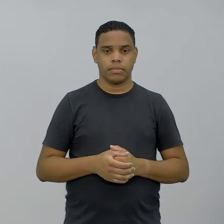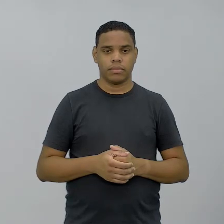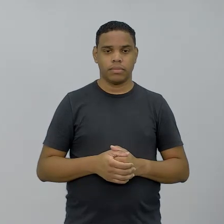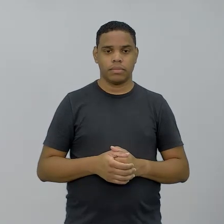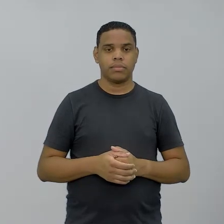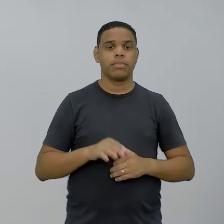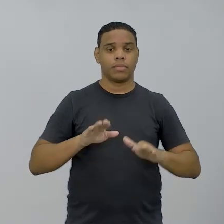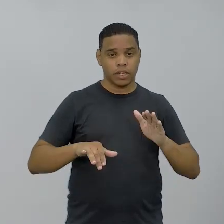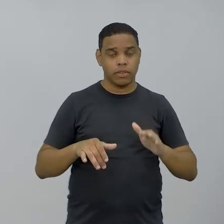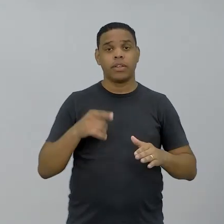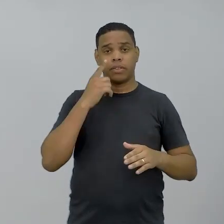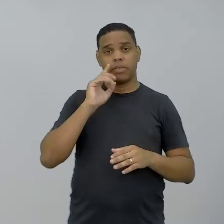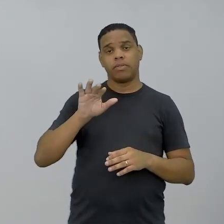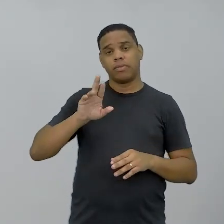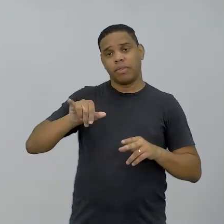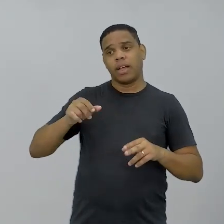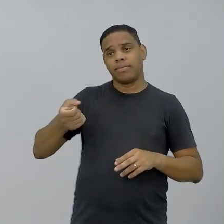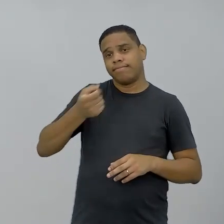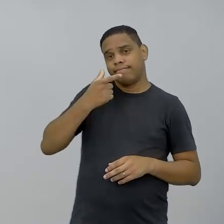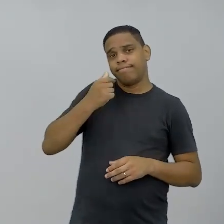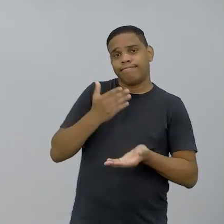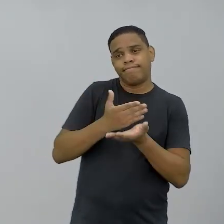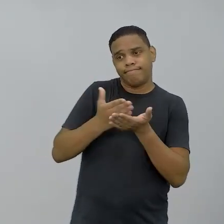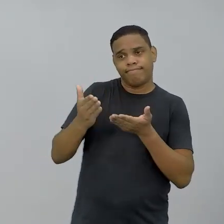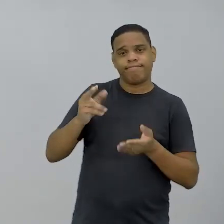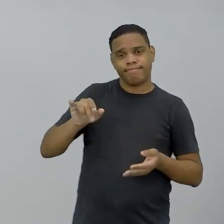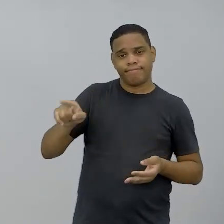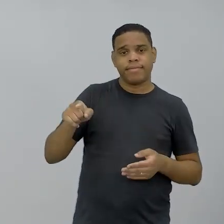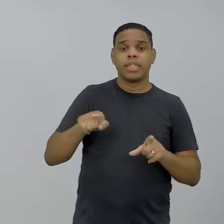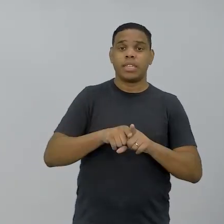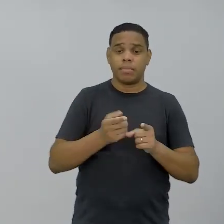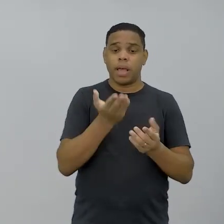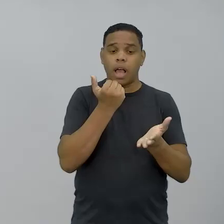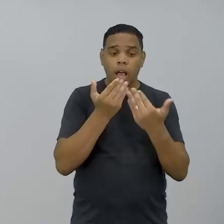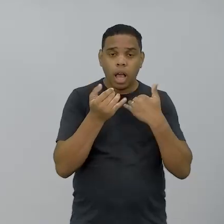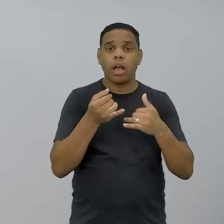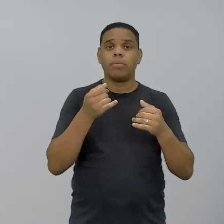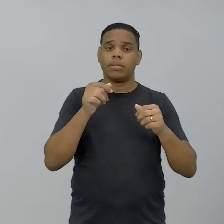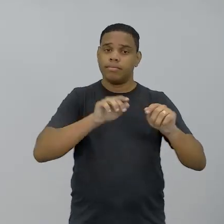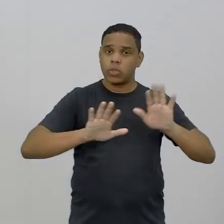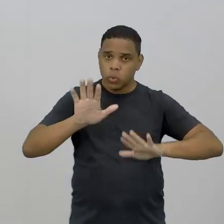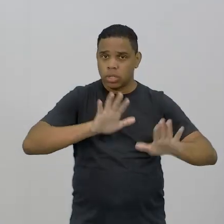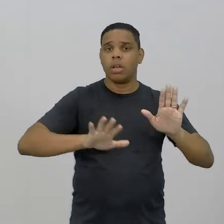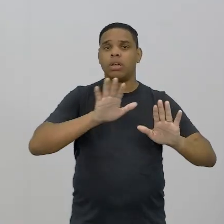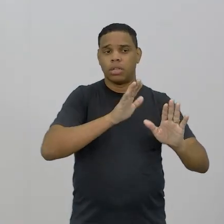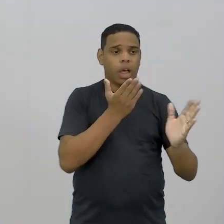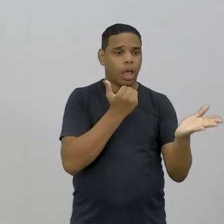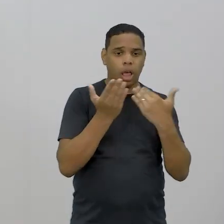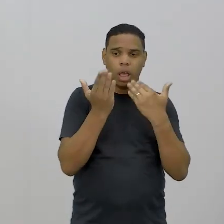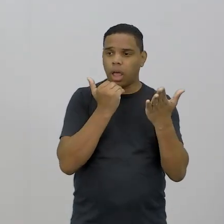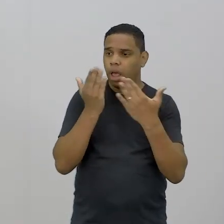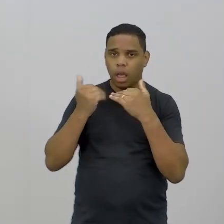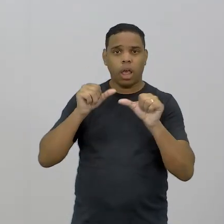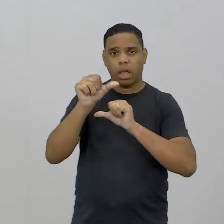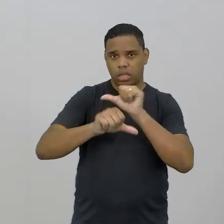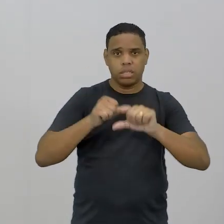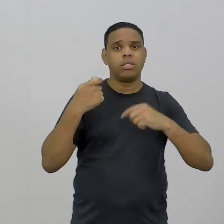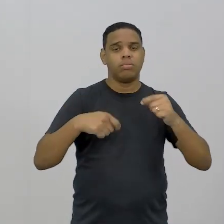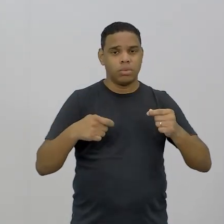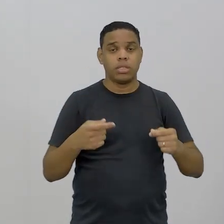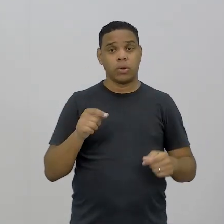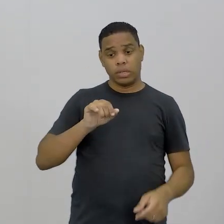Provavelmente ela vai ter que tomar uma medicação, né? E rever seus hábitos alimentares. Com certeza, né? E aí,